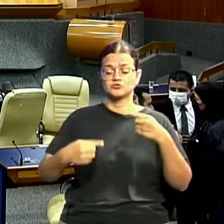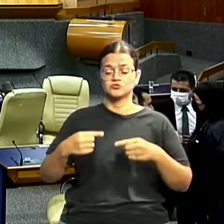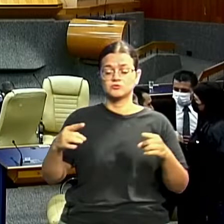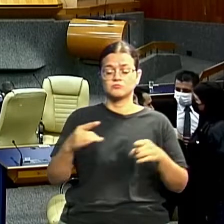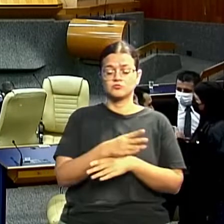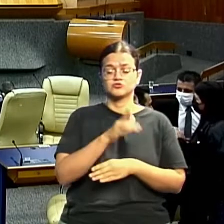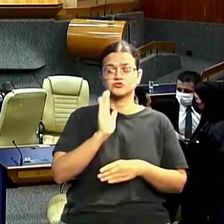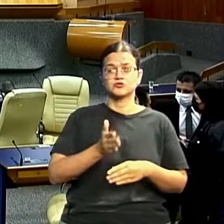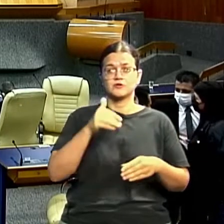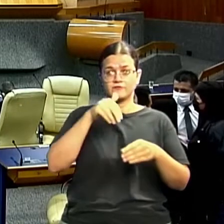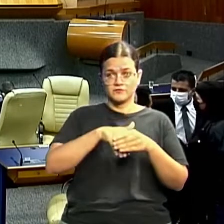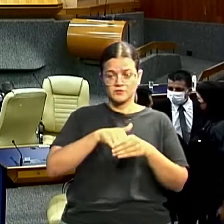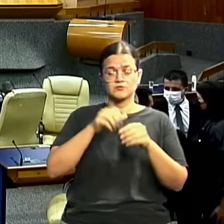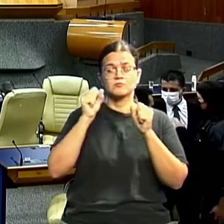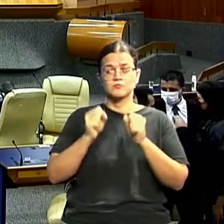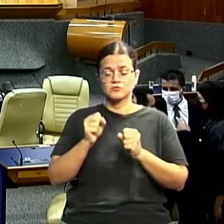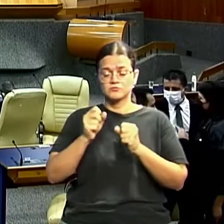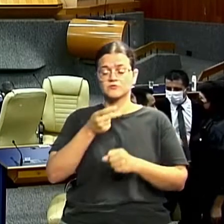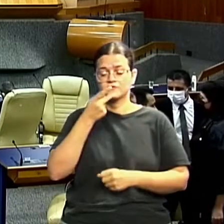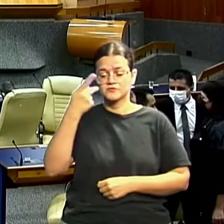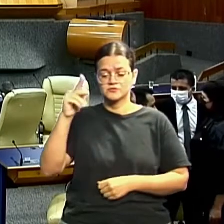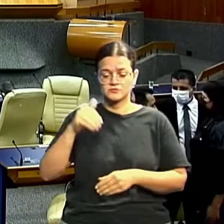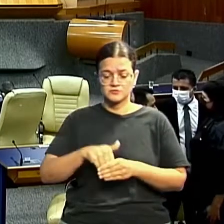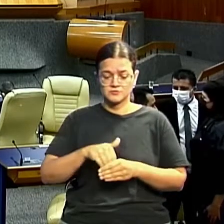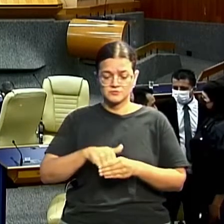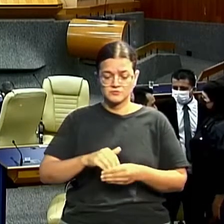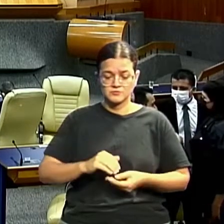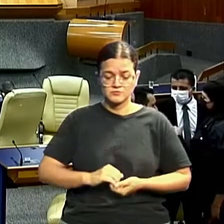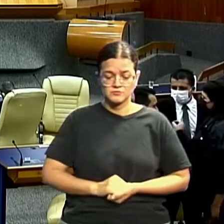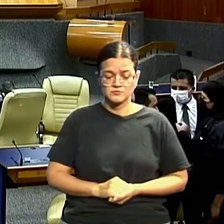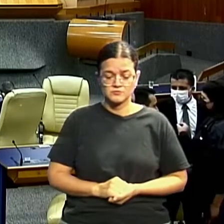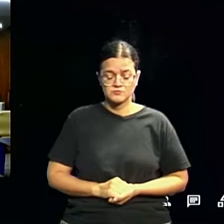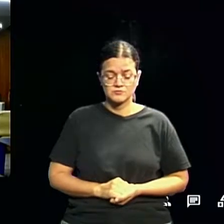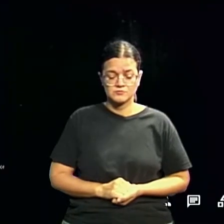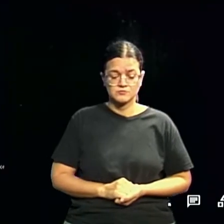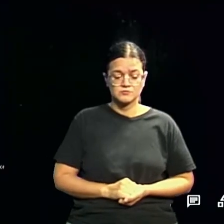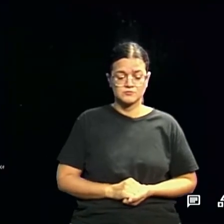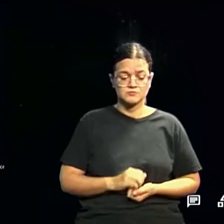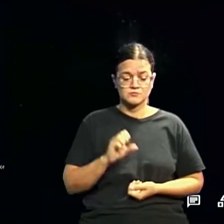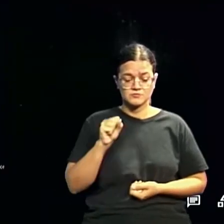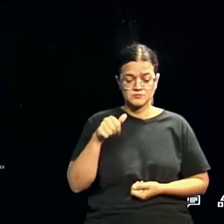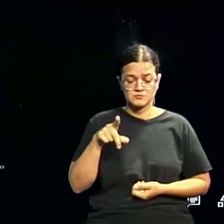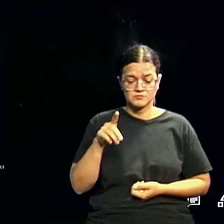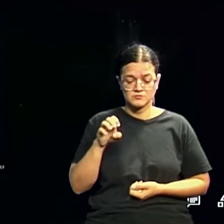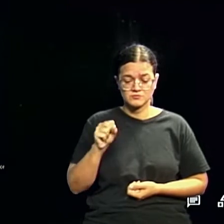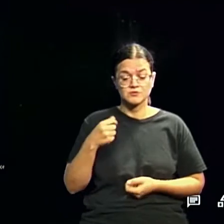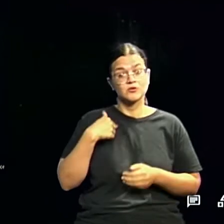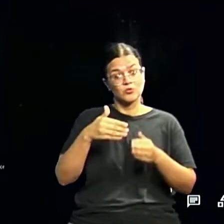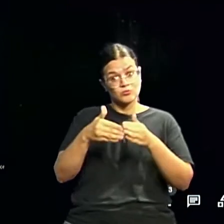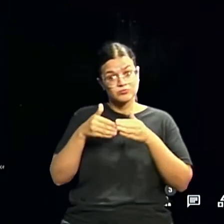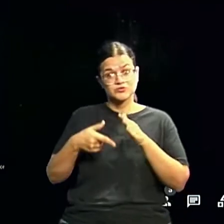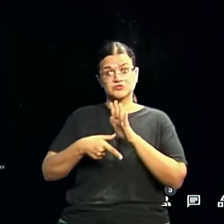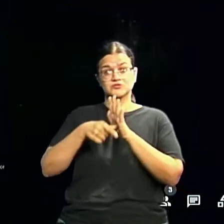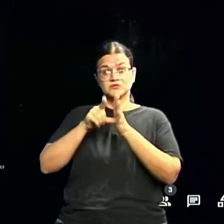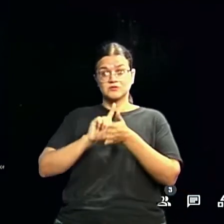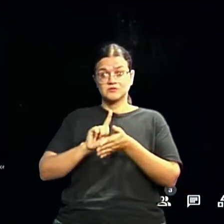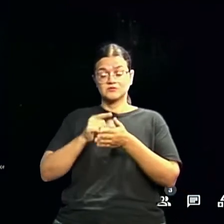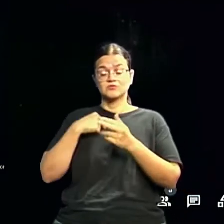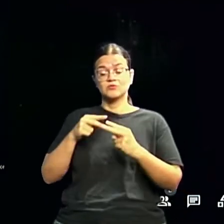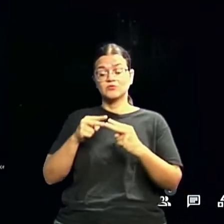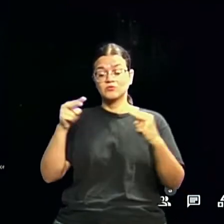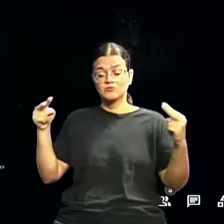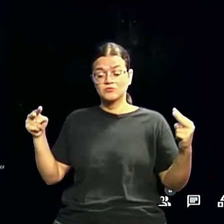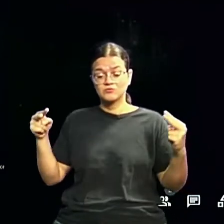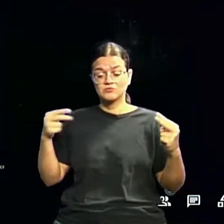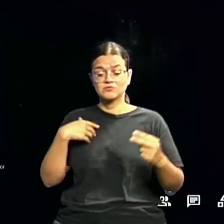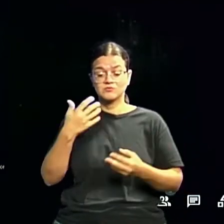já está em votação, mas pode encaminhar o voto. Presidente Sanz, eu pedi antes, aí de forma online,